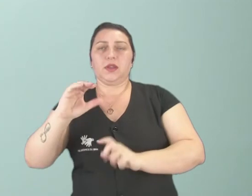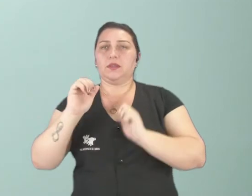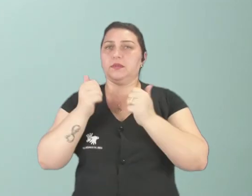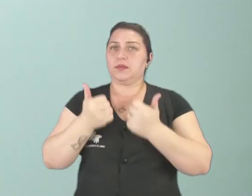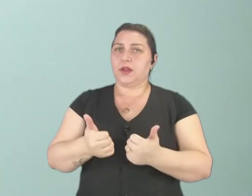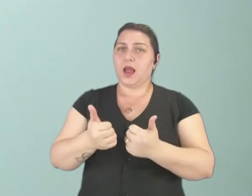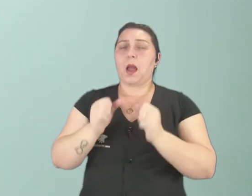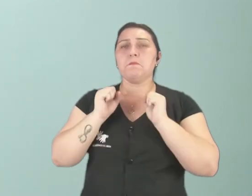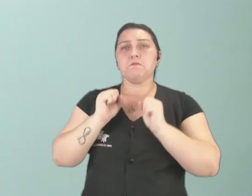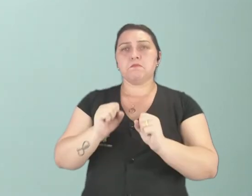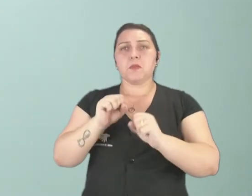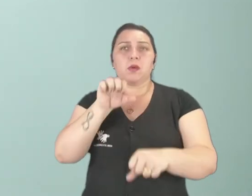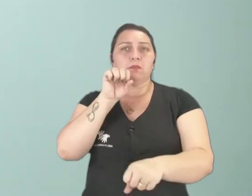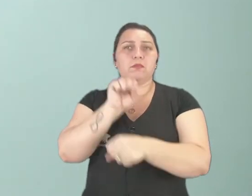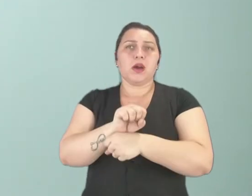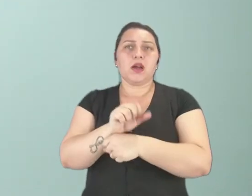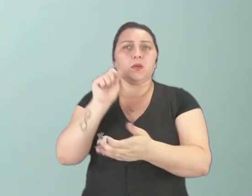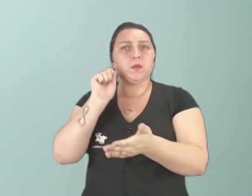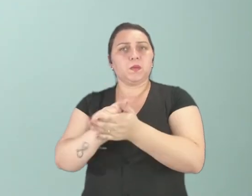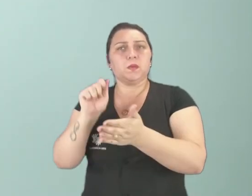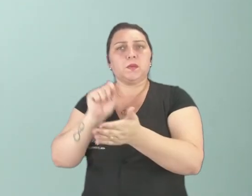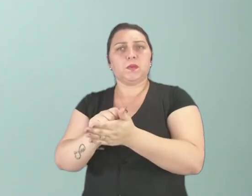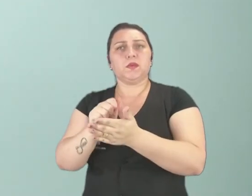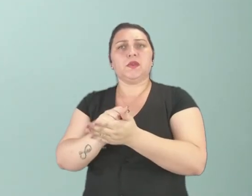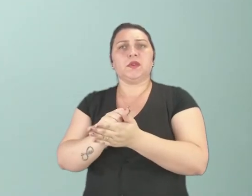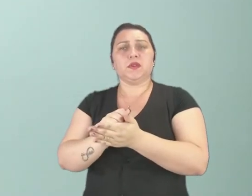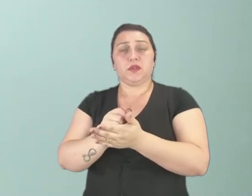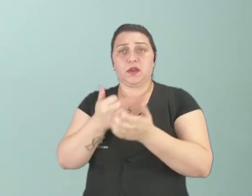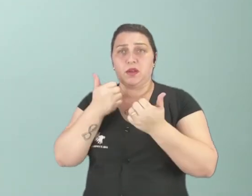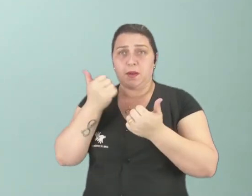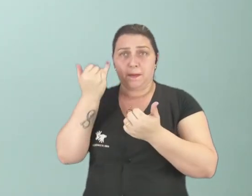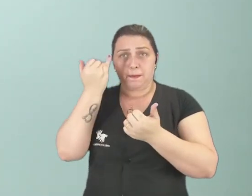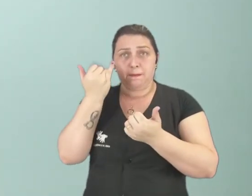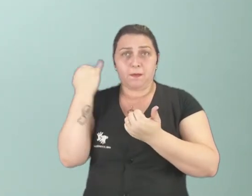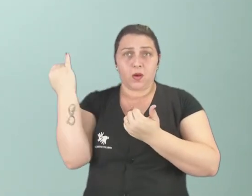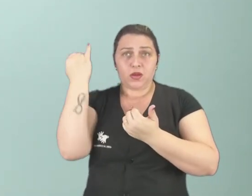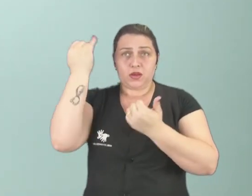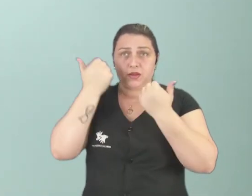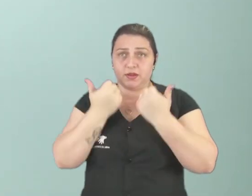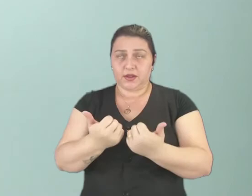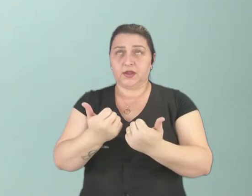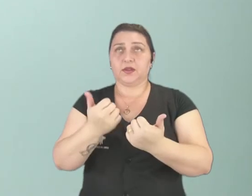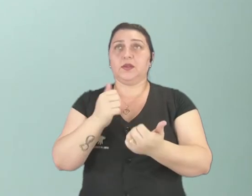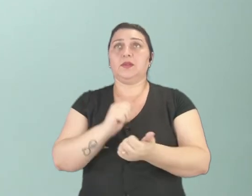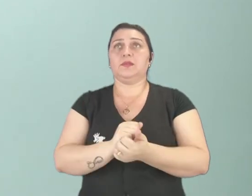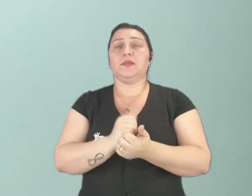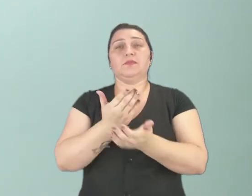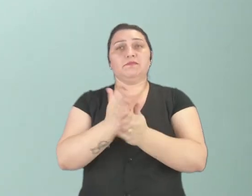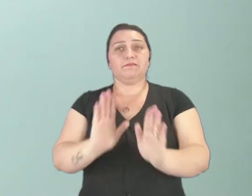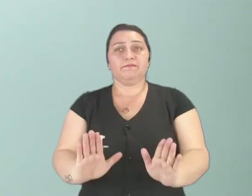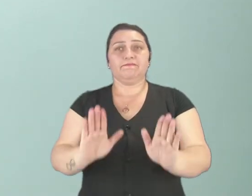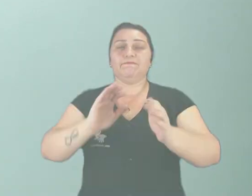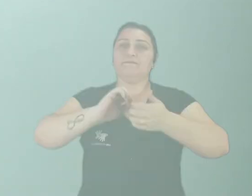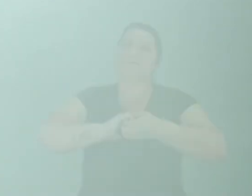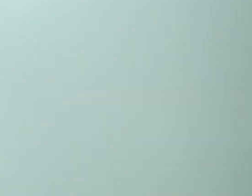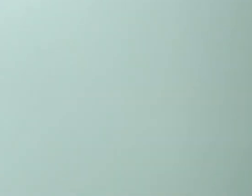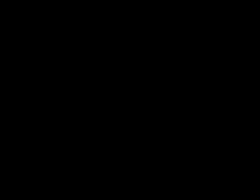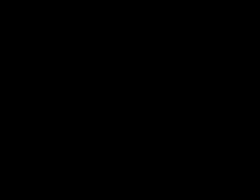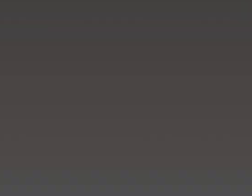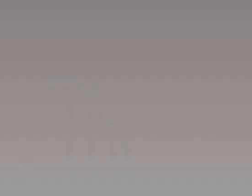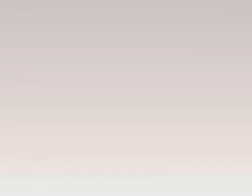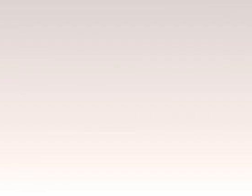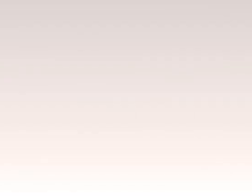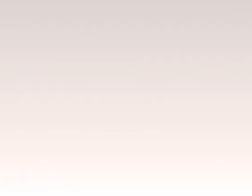tá? Você pode ir parando, anotando as informações importantes, tá certo? Então, por hoje é só. Tchau.